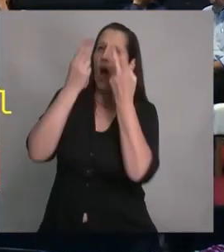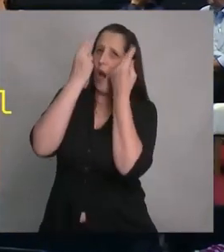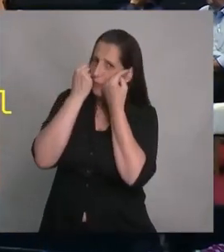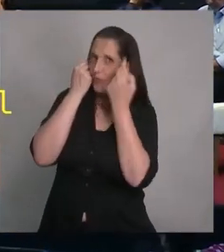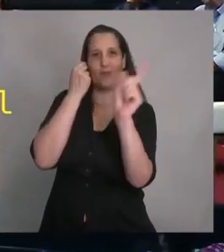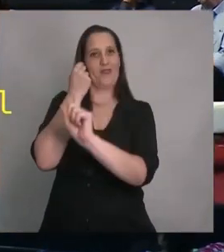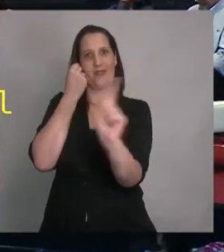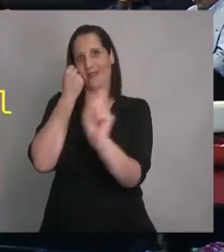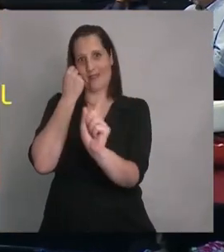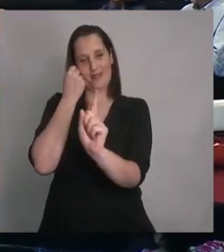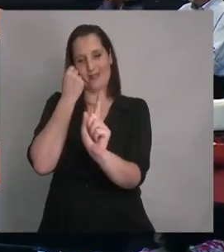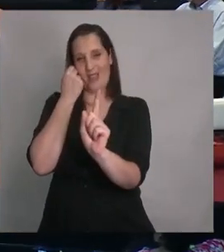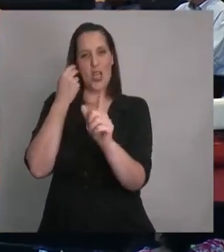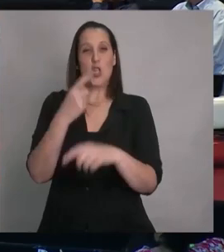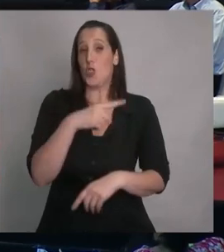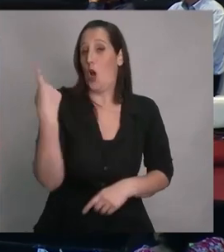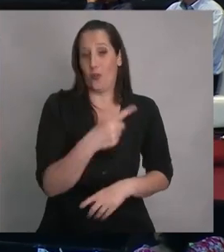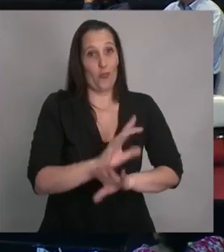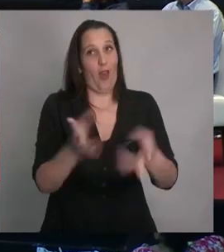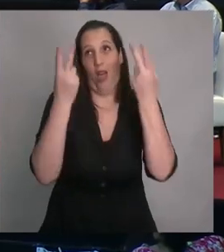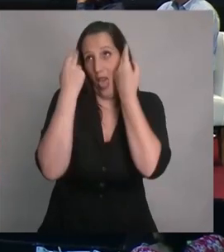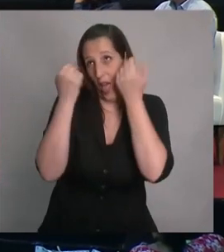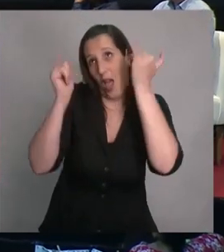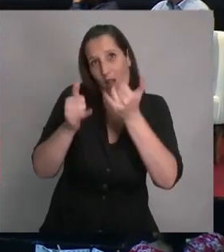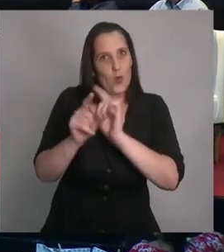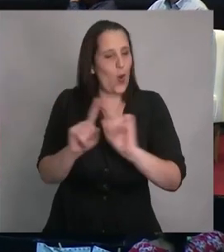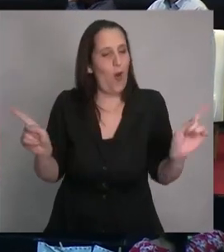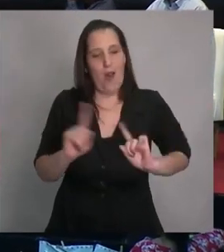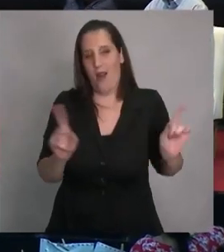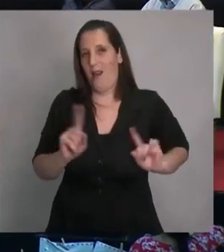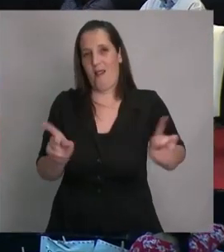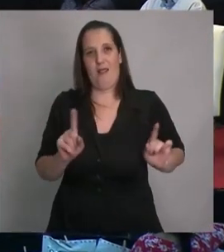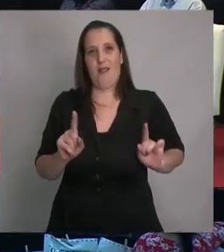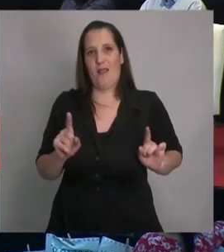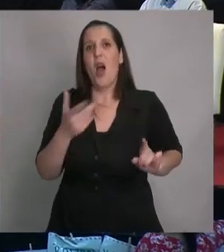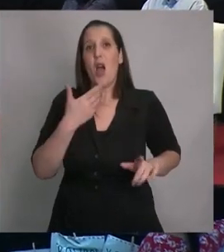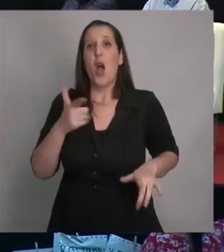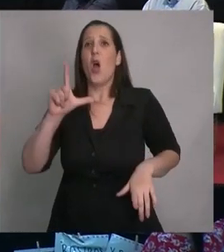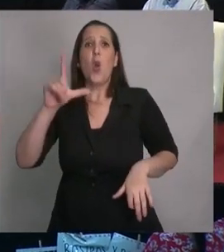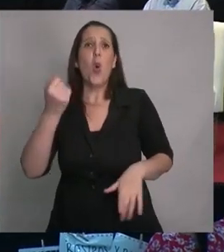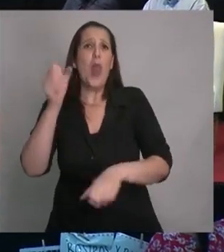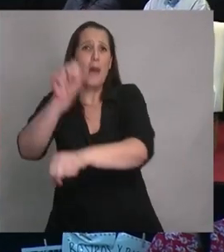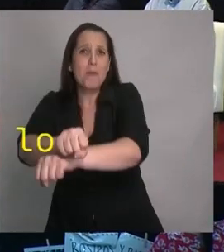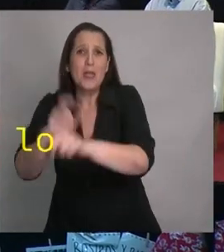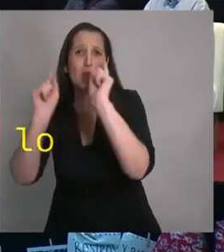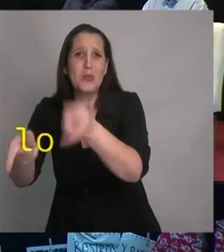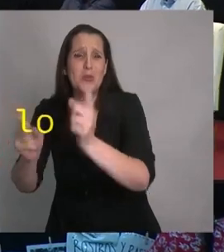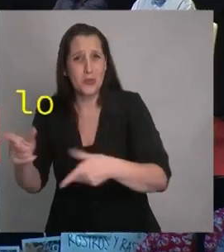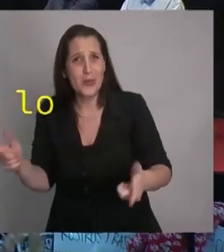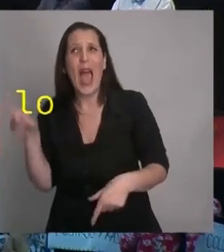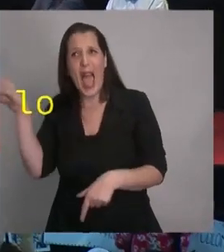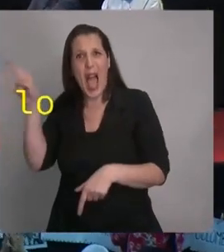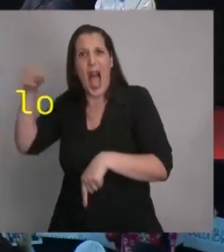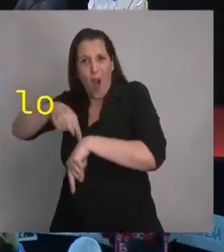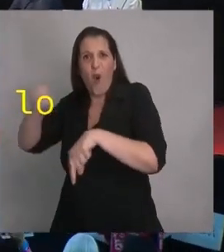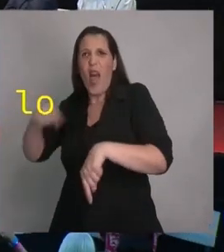podemos aceitar o que estão fazendo com o presidente Lula. Eles querem decretar uma prisão perpétua do